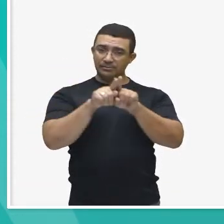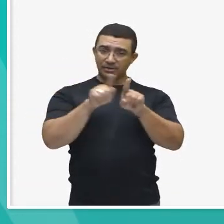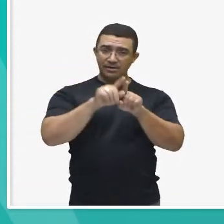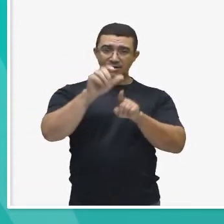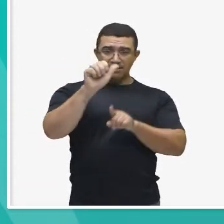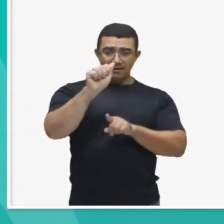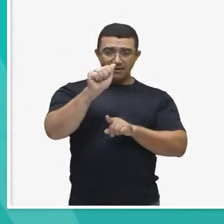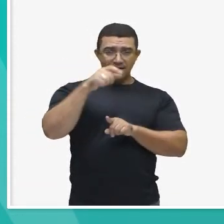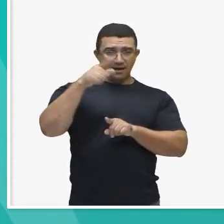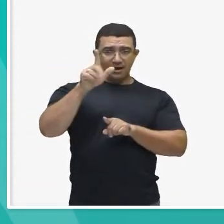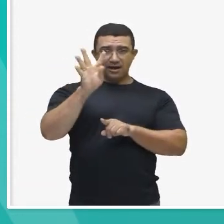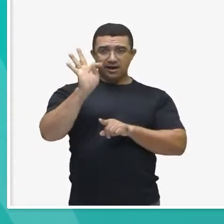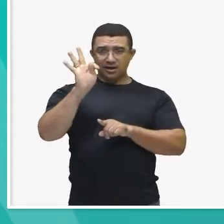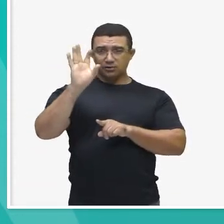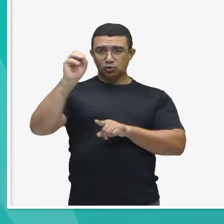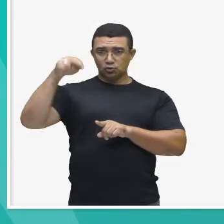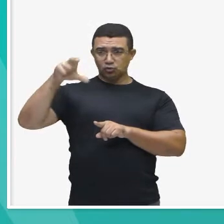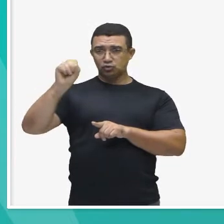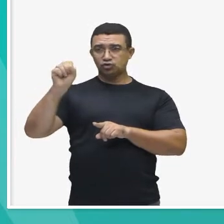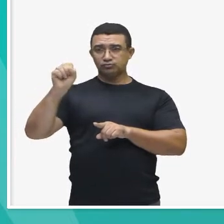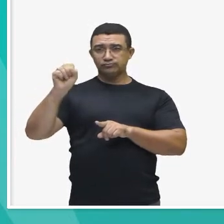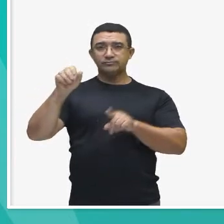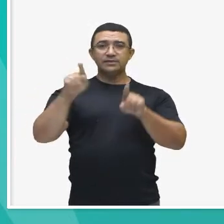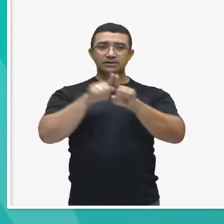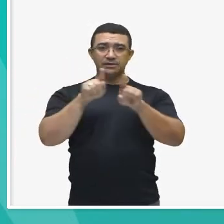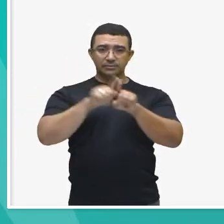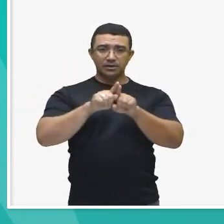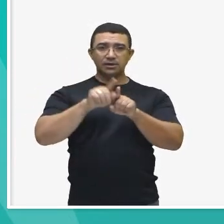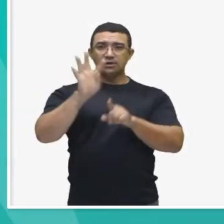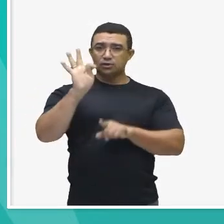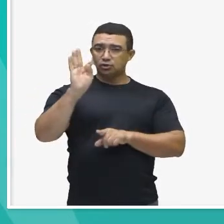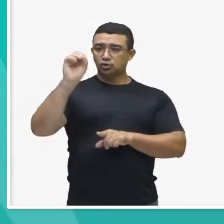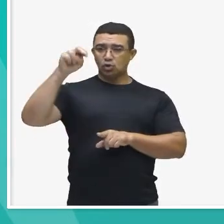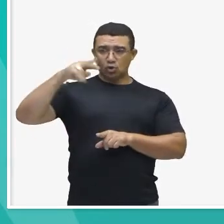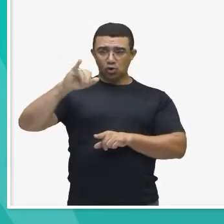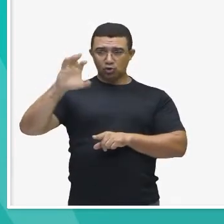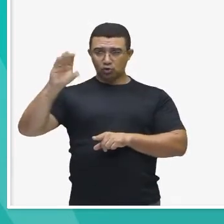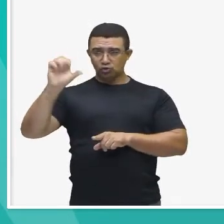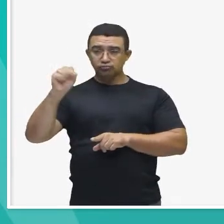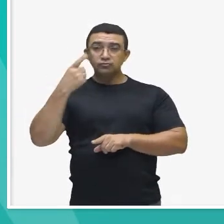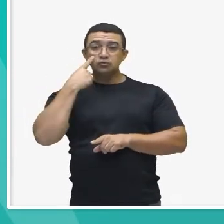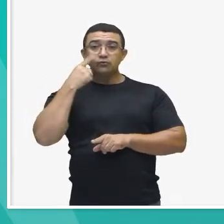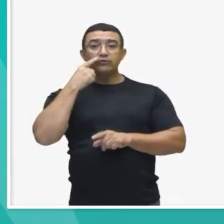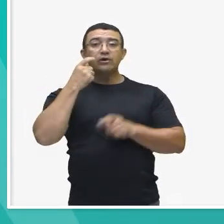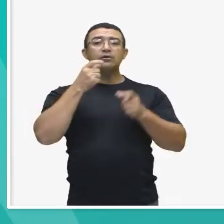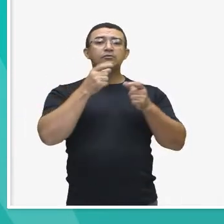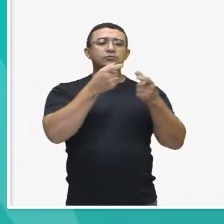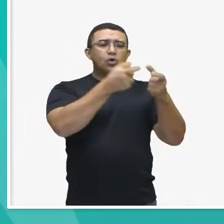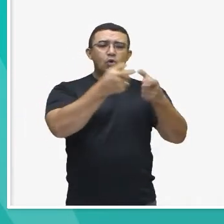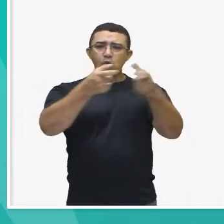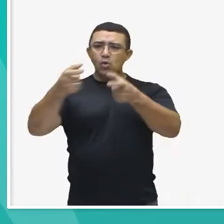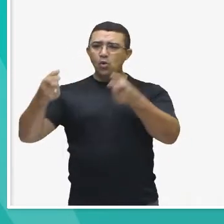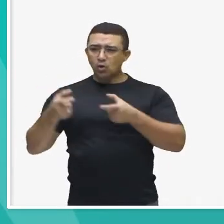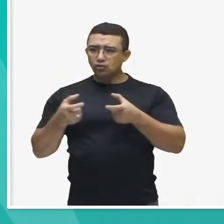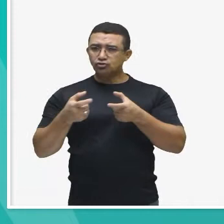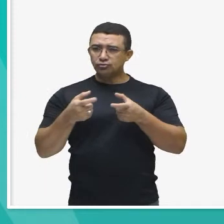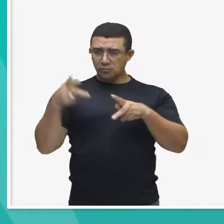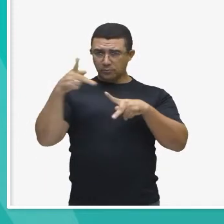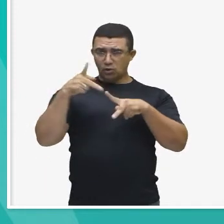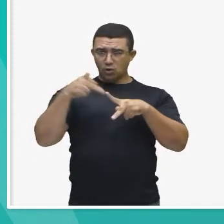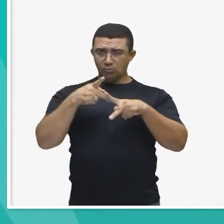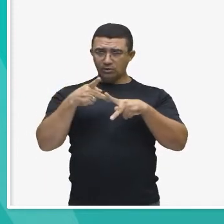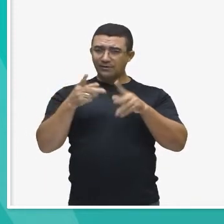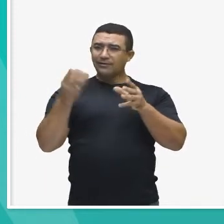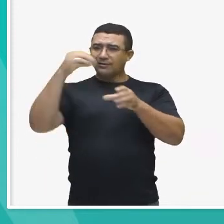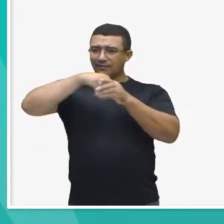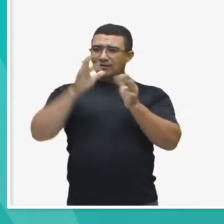o que vai ser trabalhado, né? Nós vamos observar a posição desses pronomes oblíquos átonos, tá